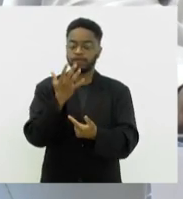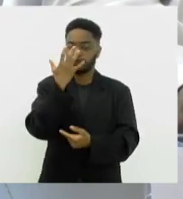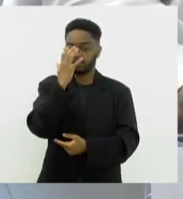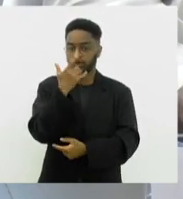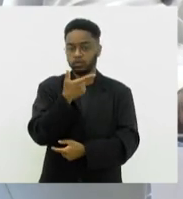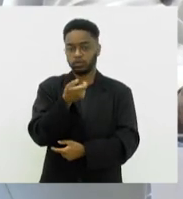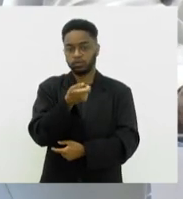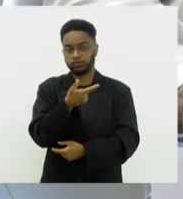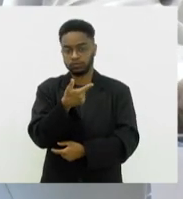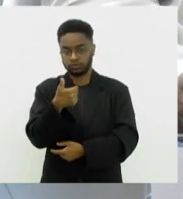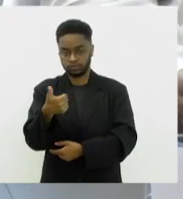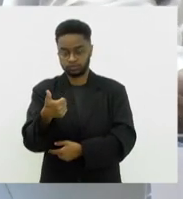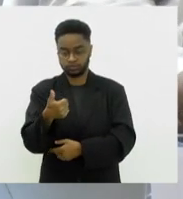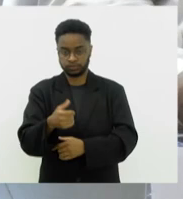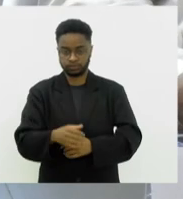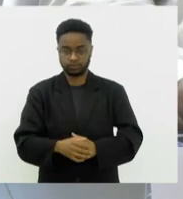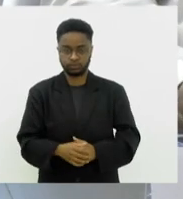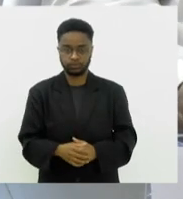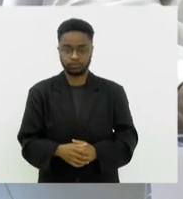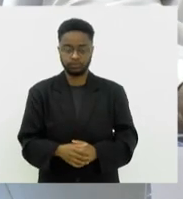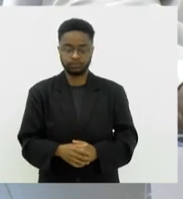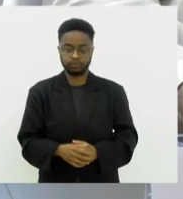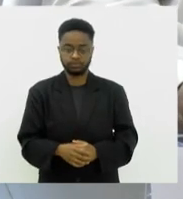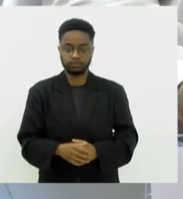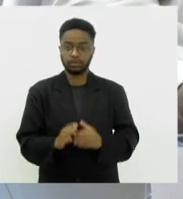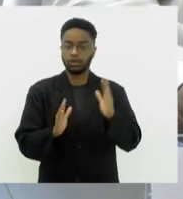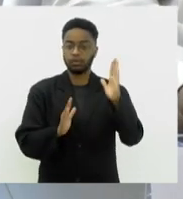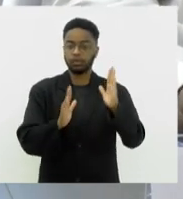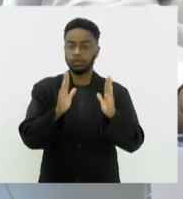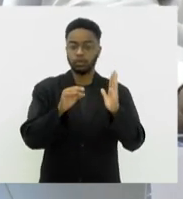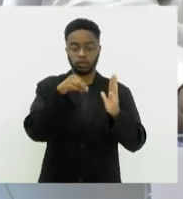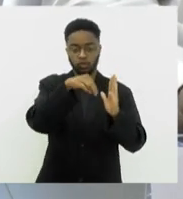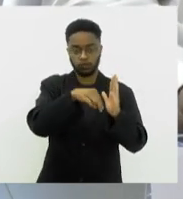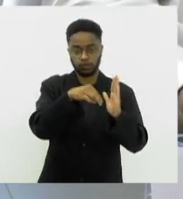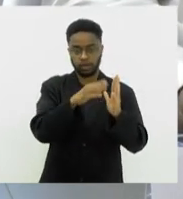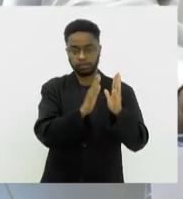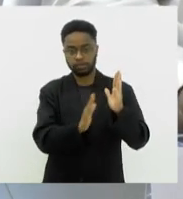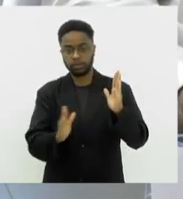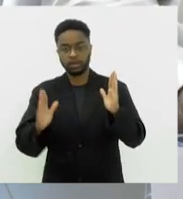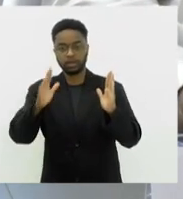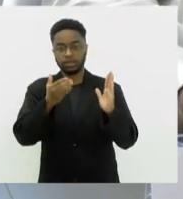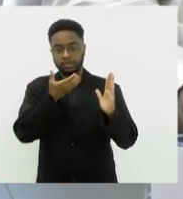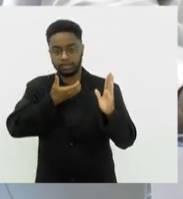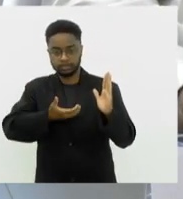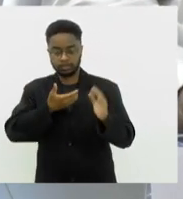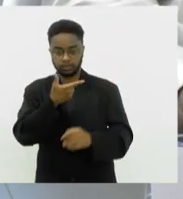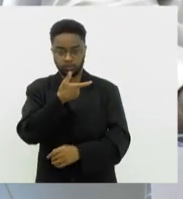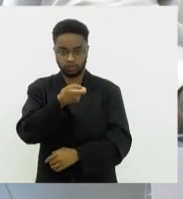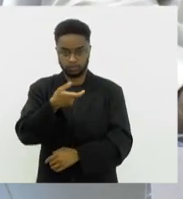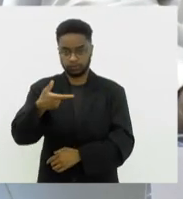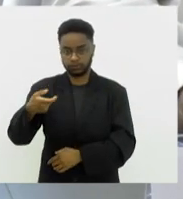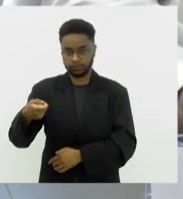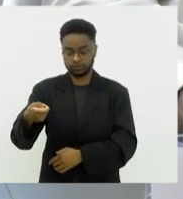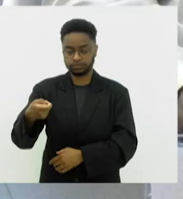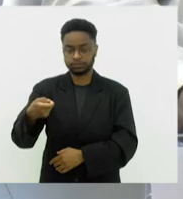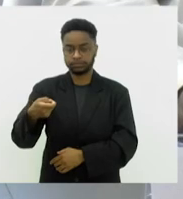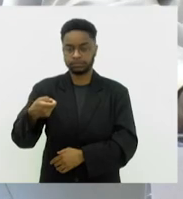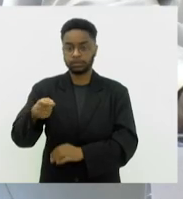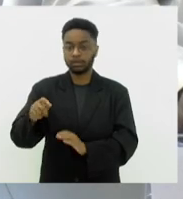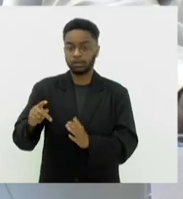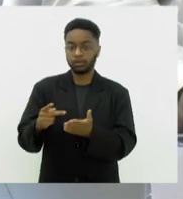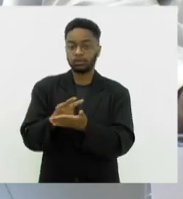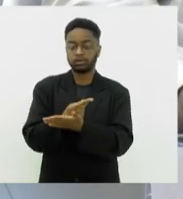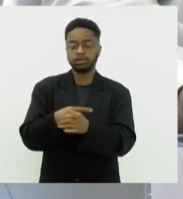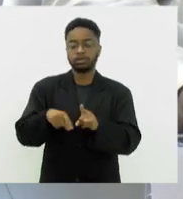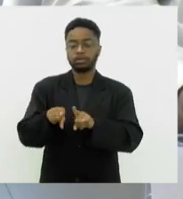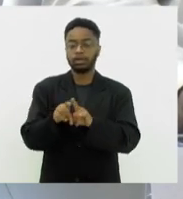2021 e eh entre os meses de novembro e dezembro de 2020 ocorreram eh entre os anos de